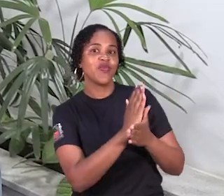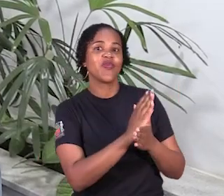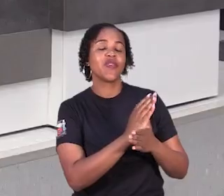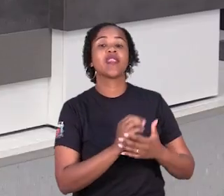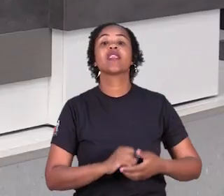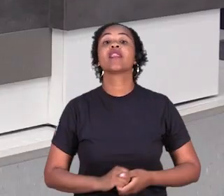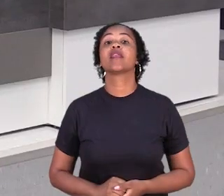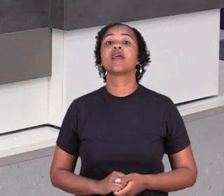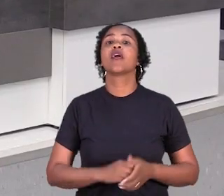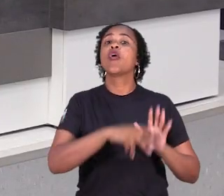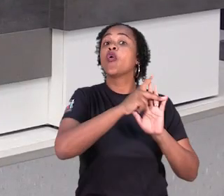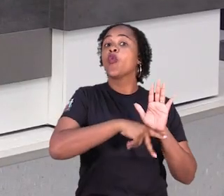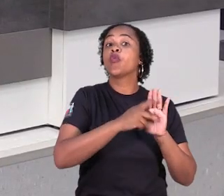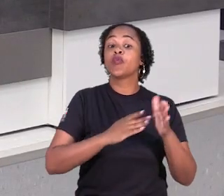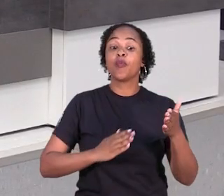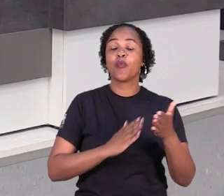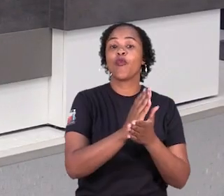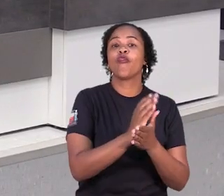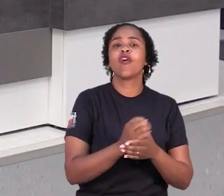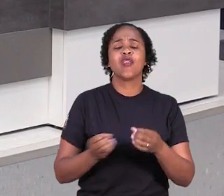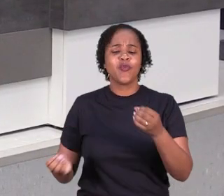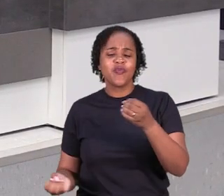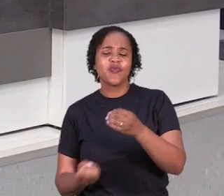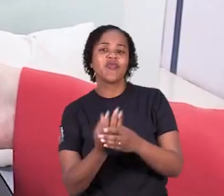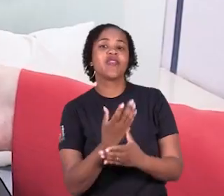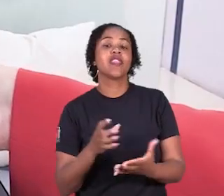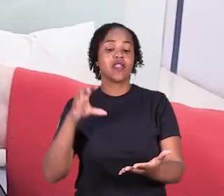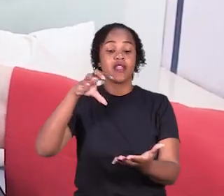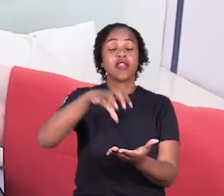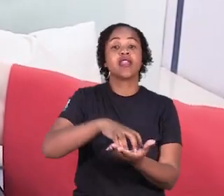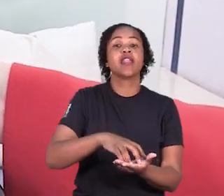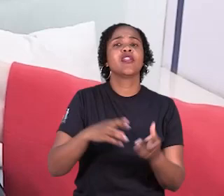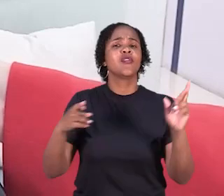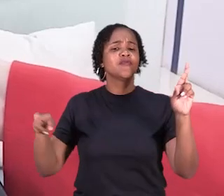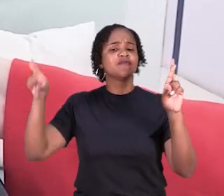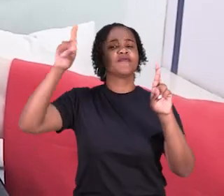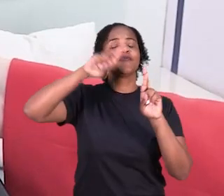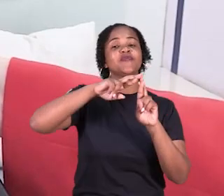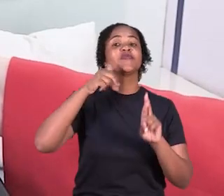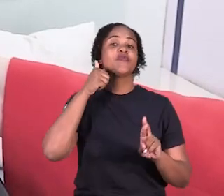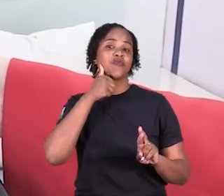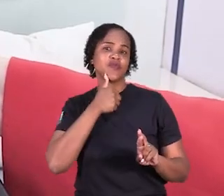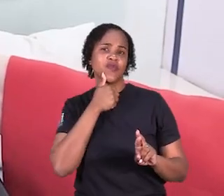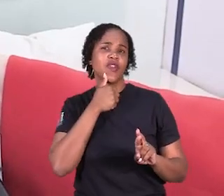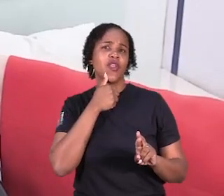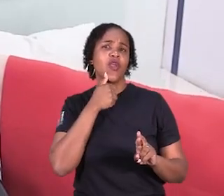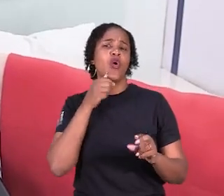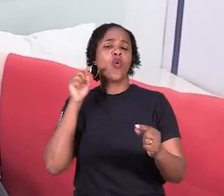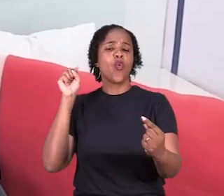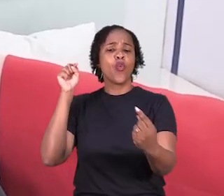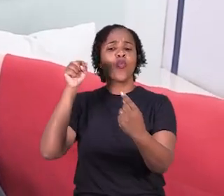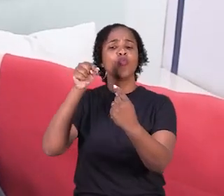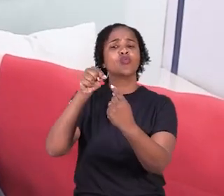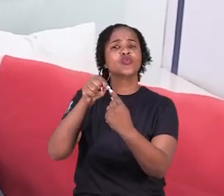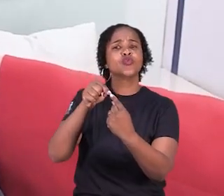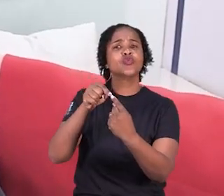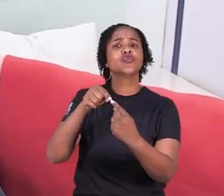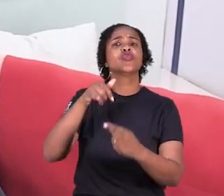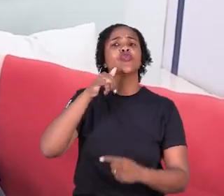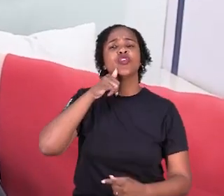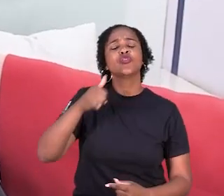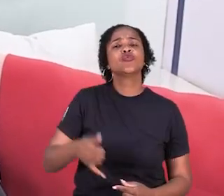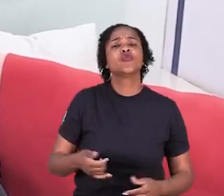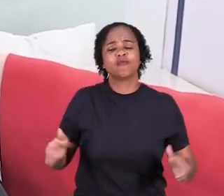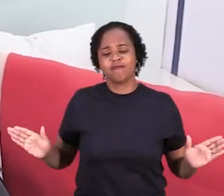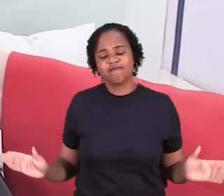foram aprovados. Meu projeto hoje, que foi aprovado, é a criação de um centro de referência para as mulheres. É, o objetivo dele, aqui na cidade